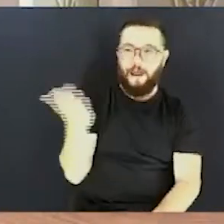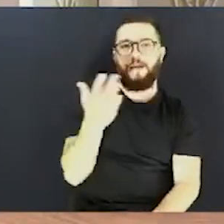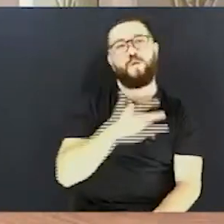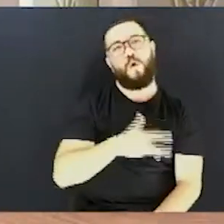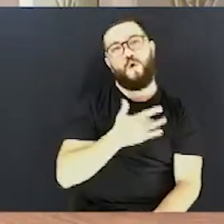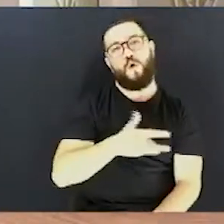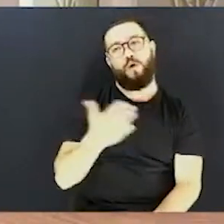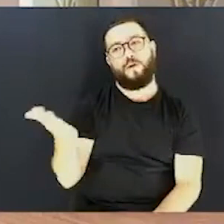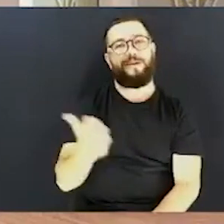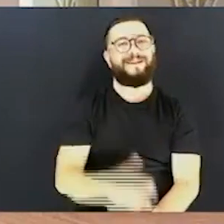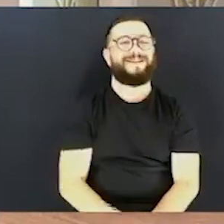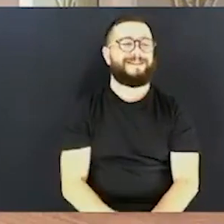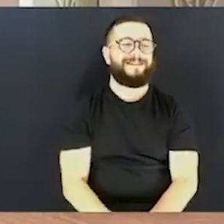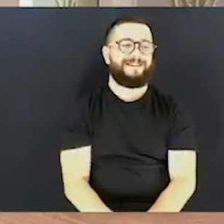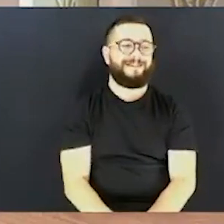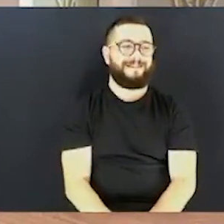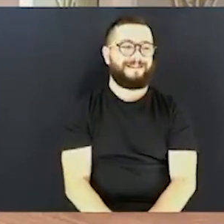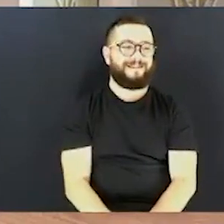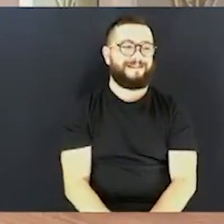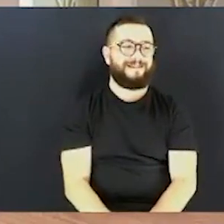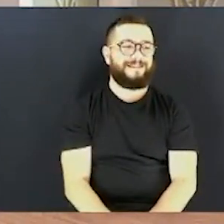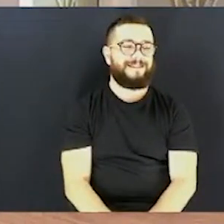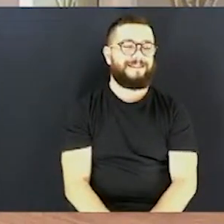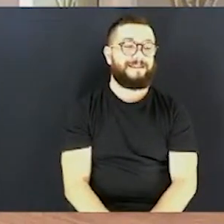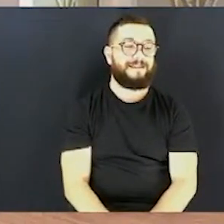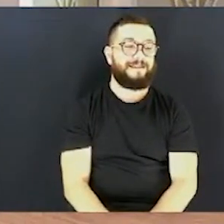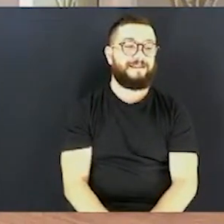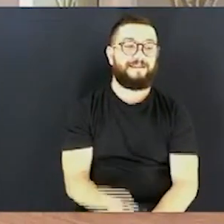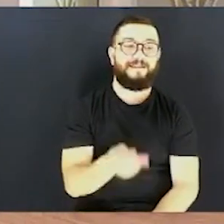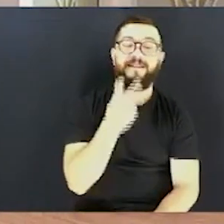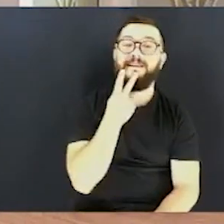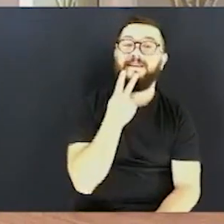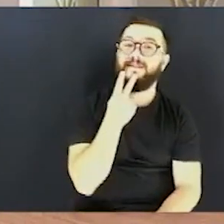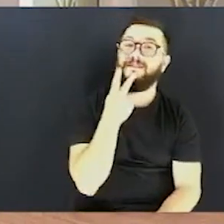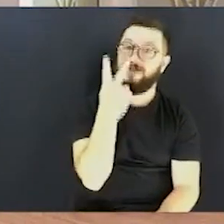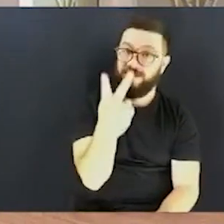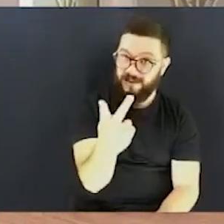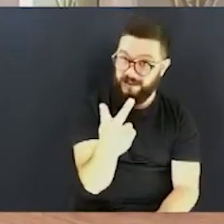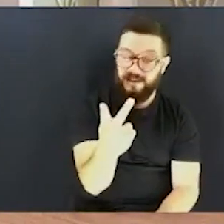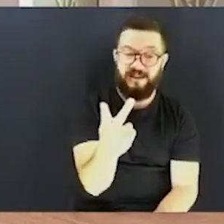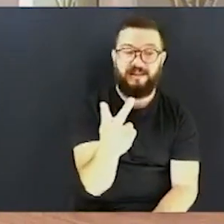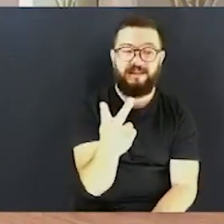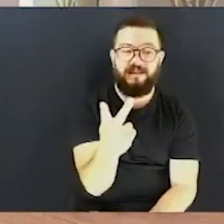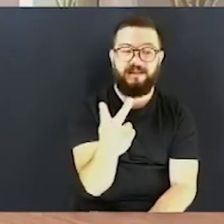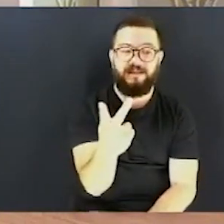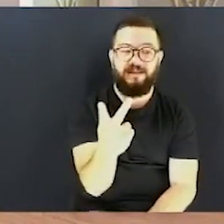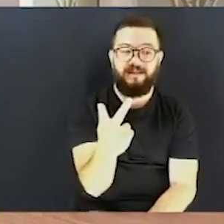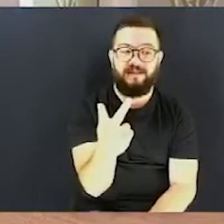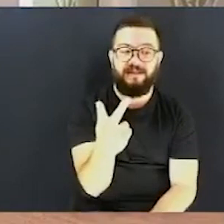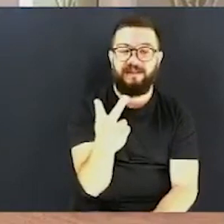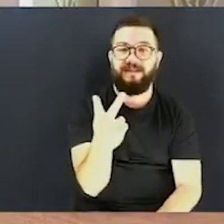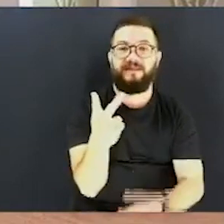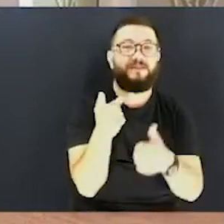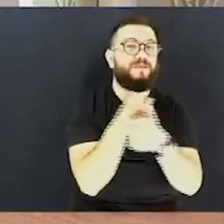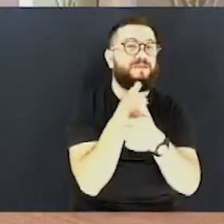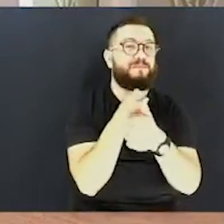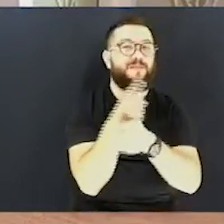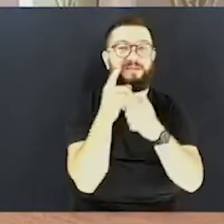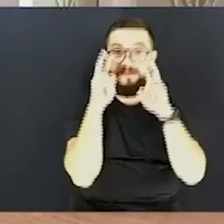só para encerrar, então, repetindo, para deixar isso registrado na Câmara Municipal. Primeiro, respeito para todas as pessoas que vieram